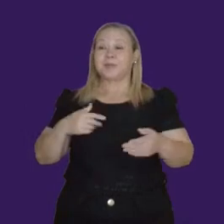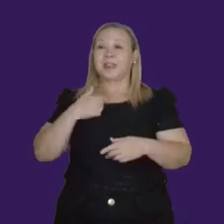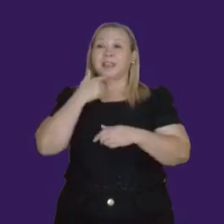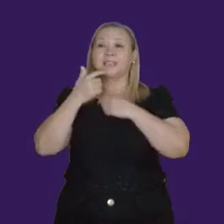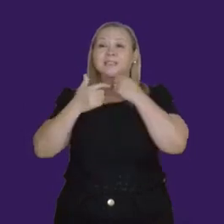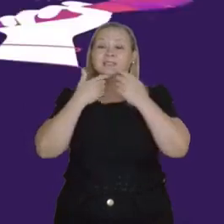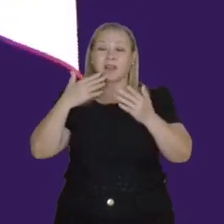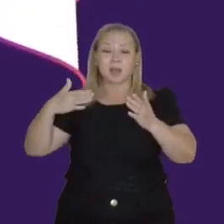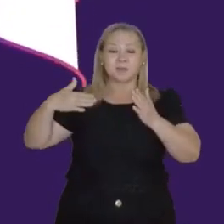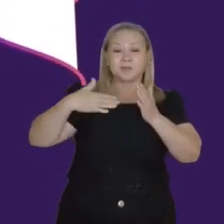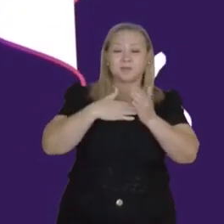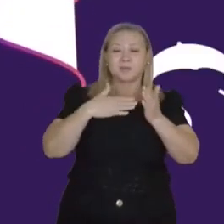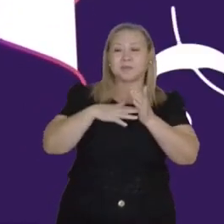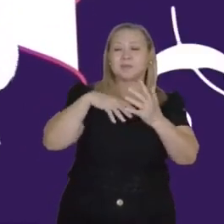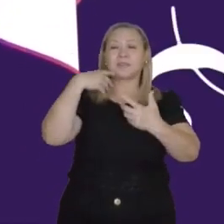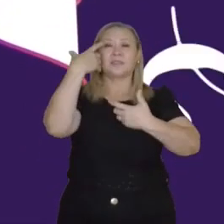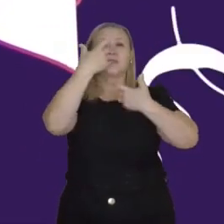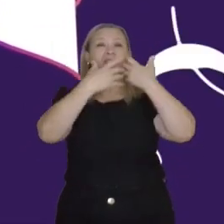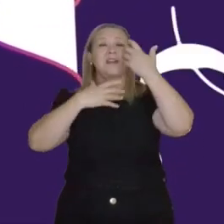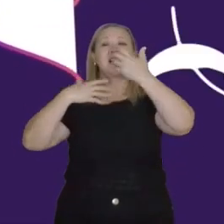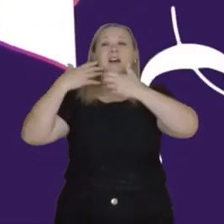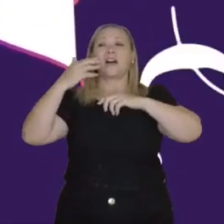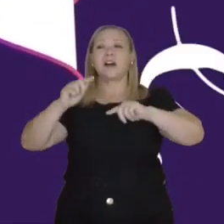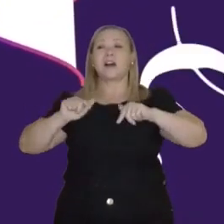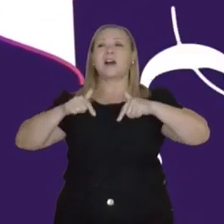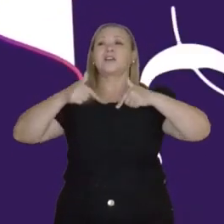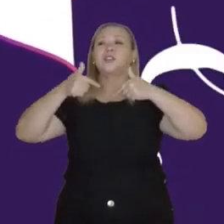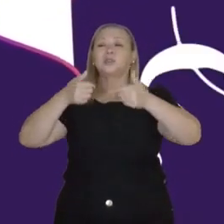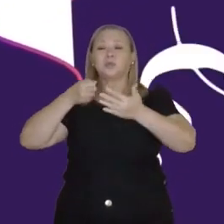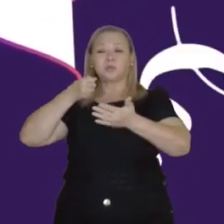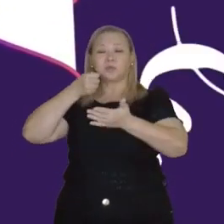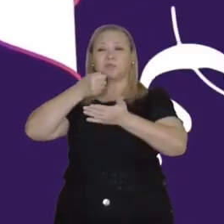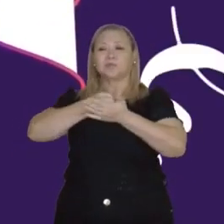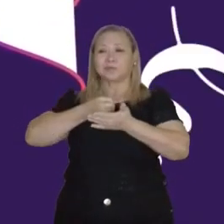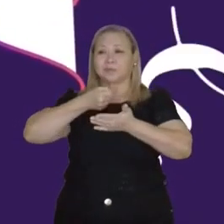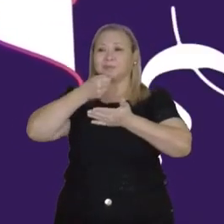Ninguém vai me impedir de cantar e lutar.